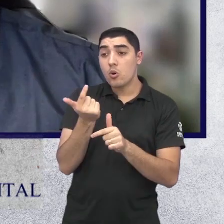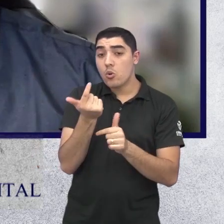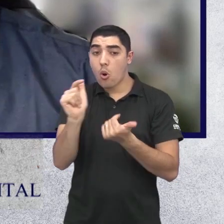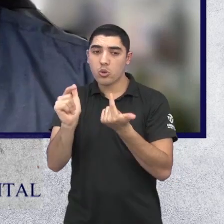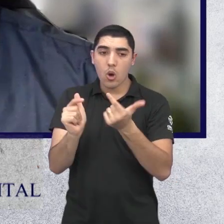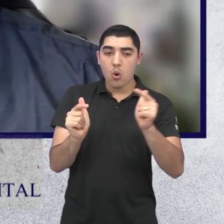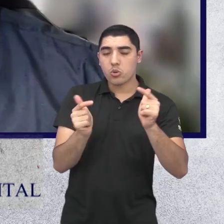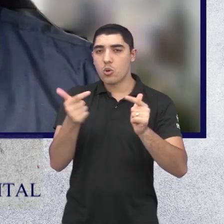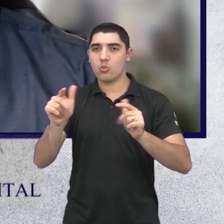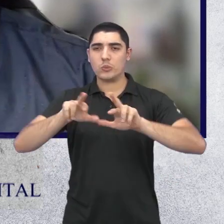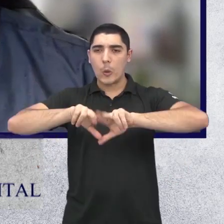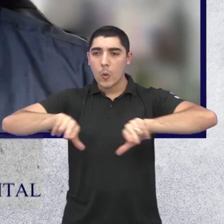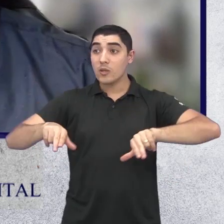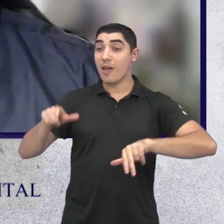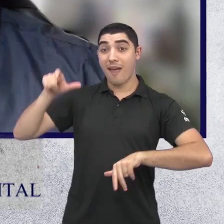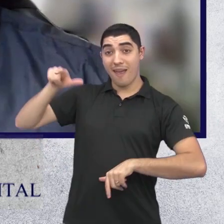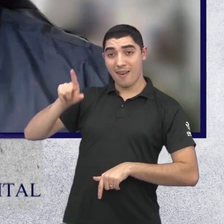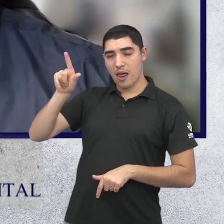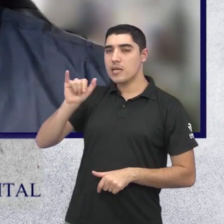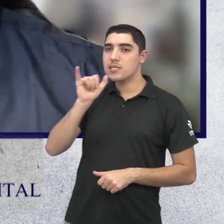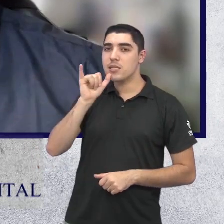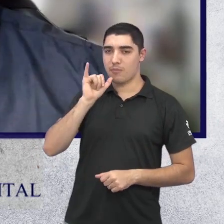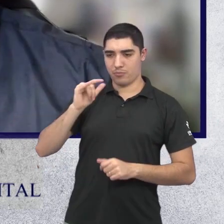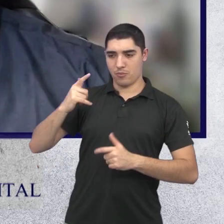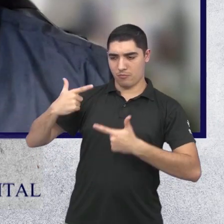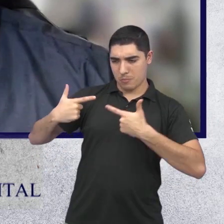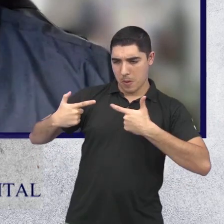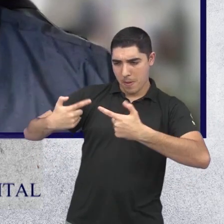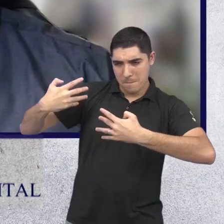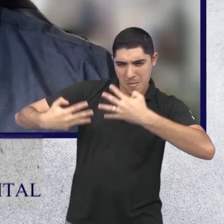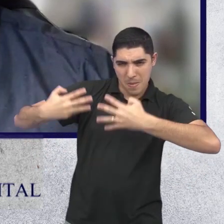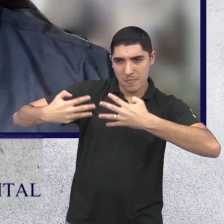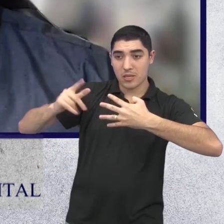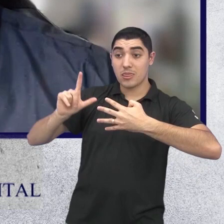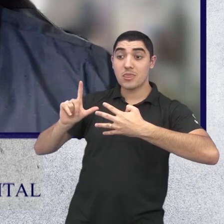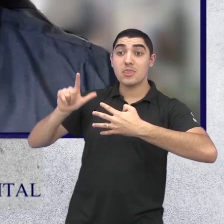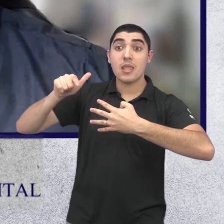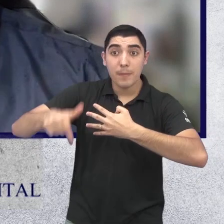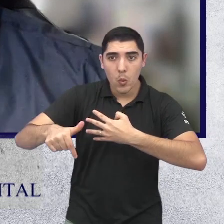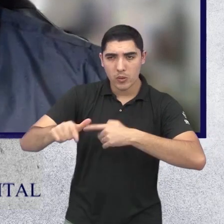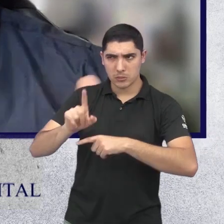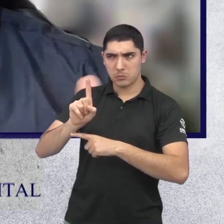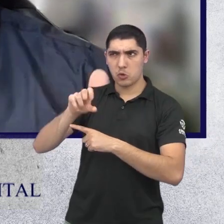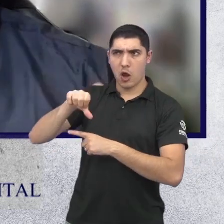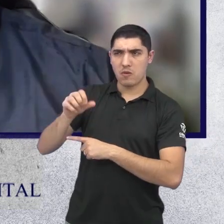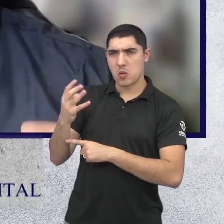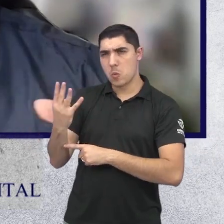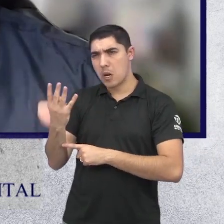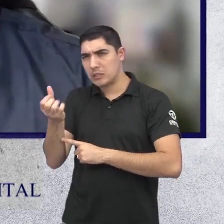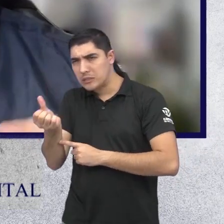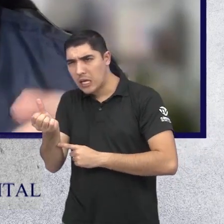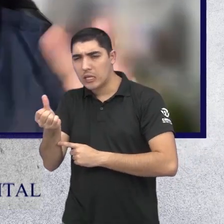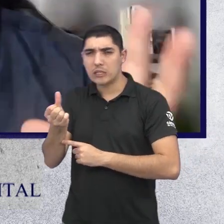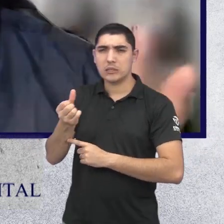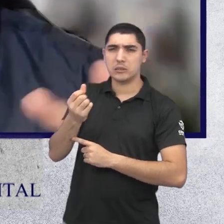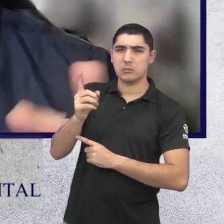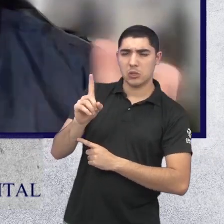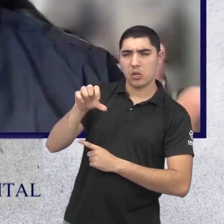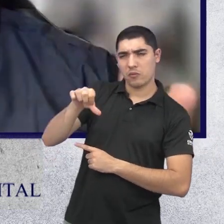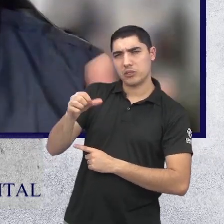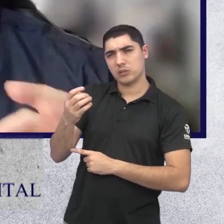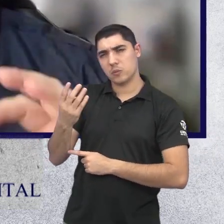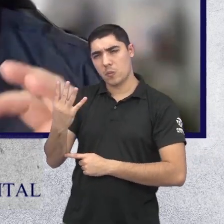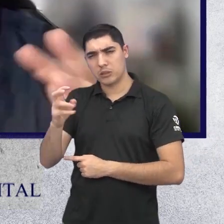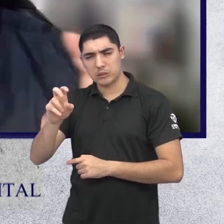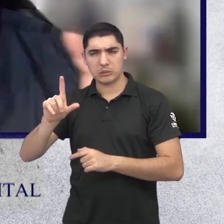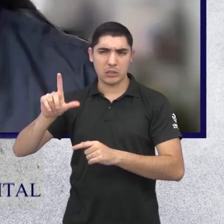a gente começa lá no pós-guerra, com a interação humano-máquina, que estudava como os soldados ficavam